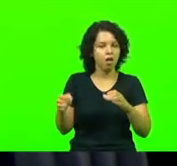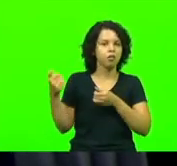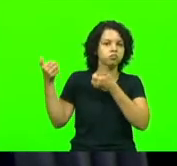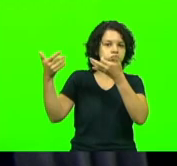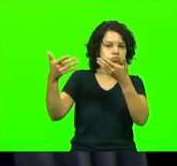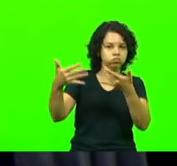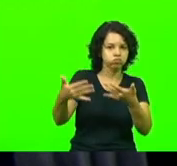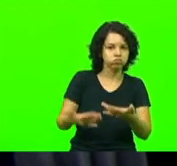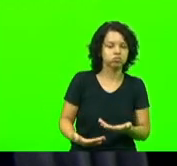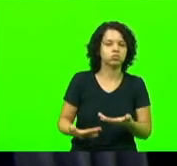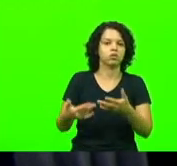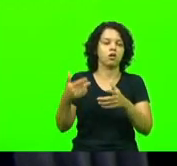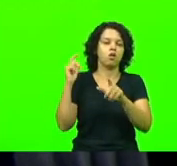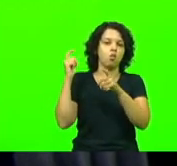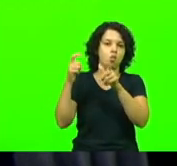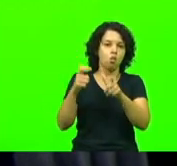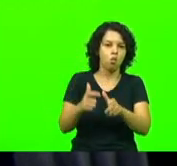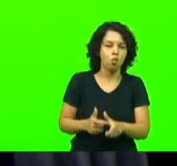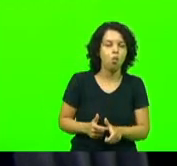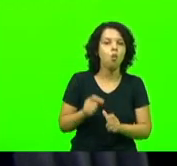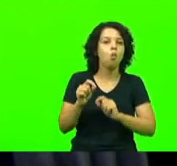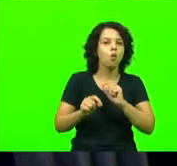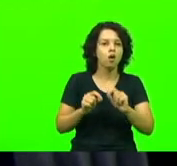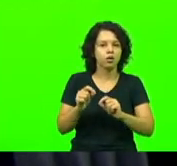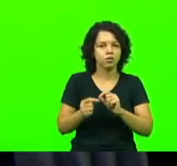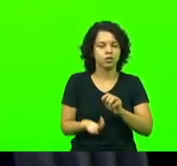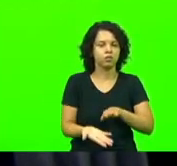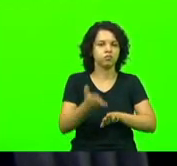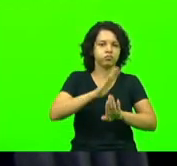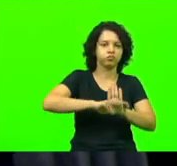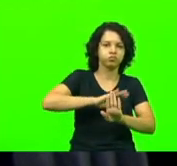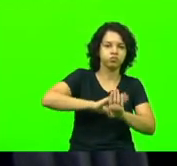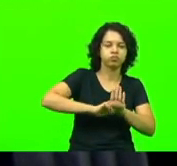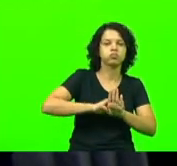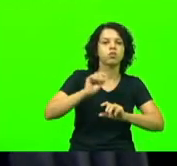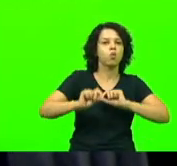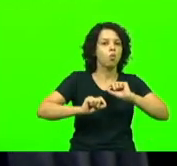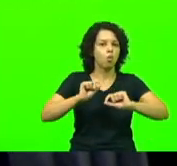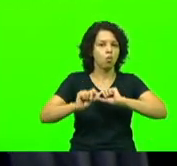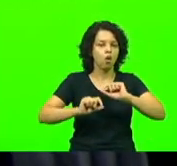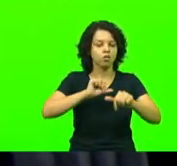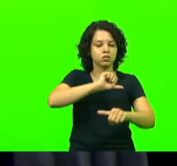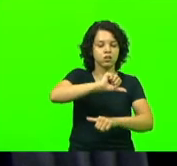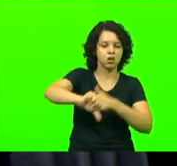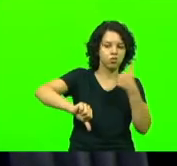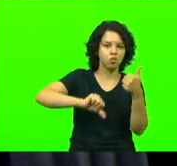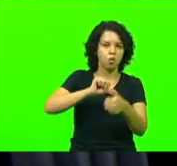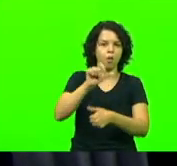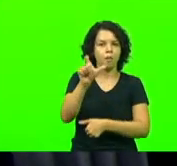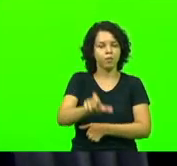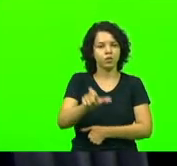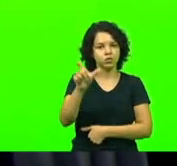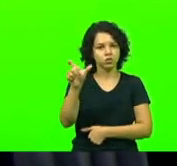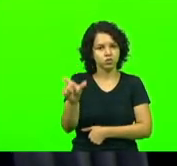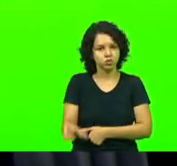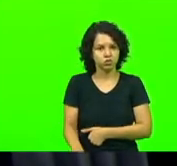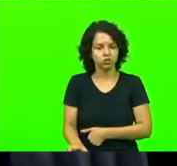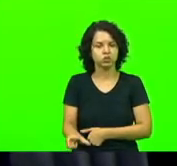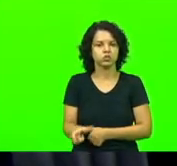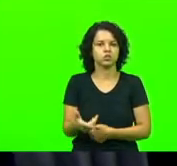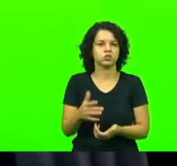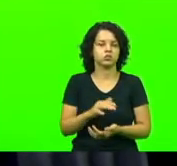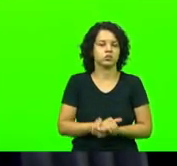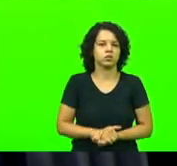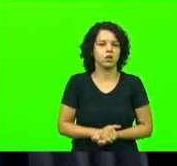com relação à questão de o que tem por trás de tudo isso é transformar pessoas em classes, em primeira e